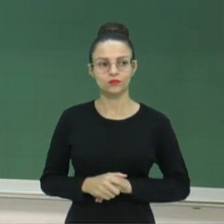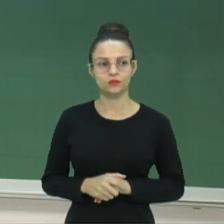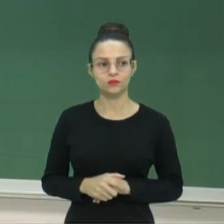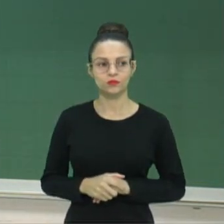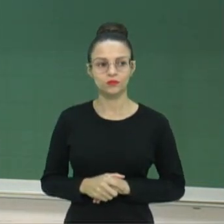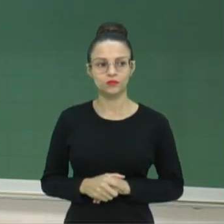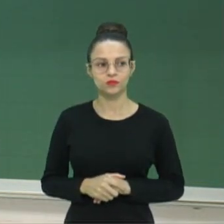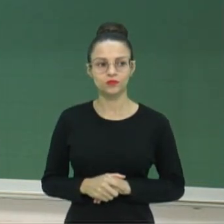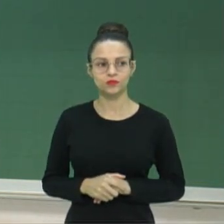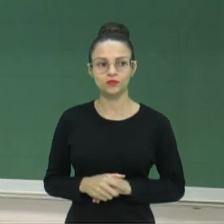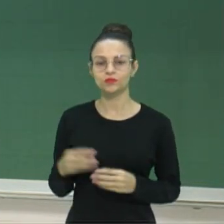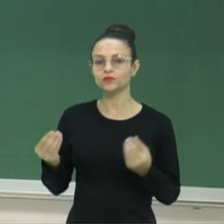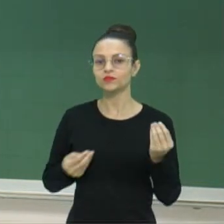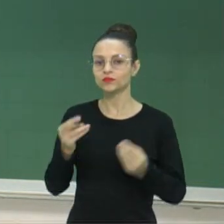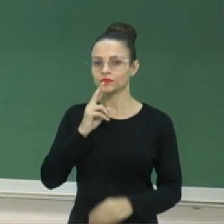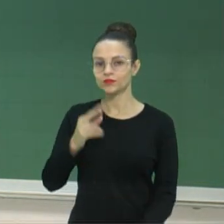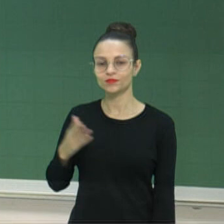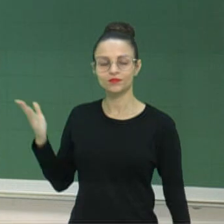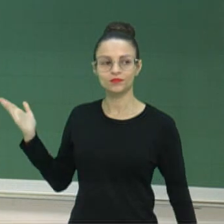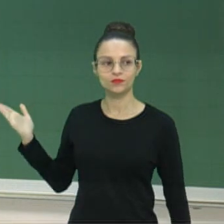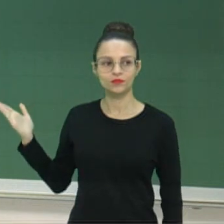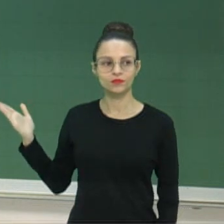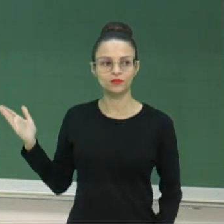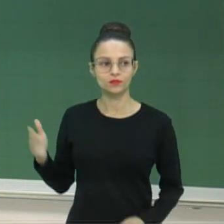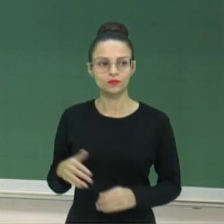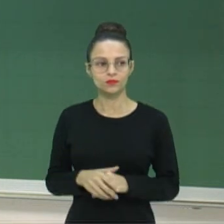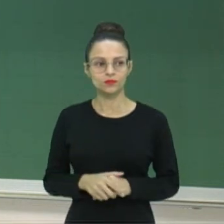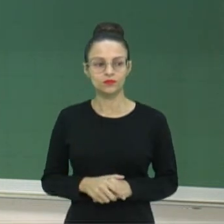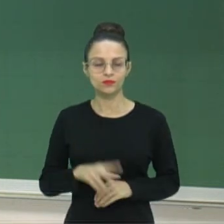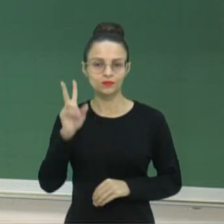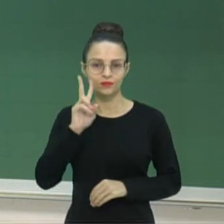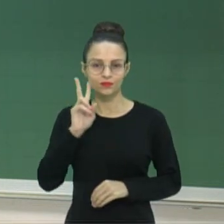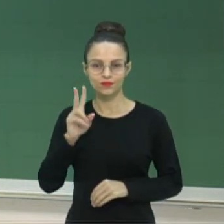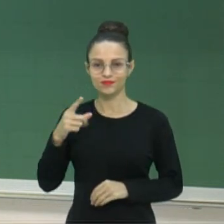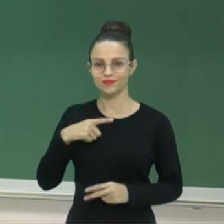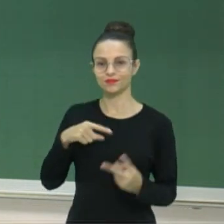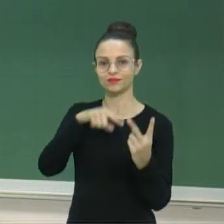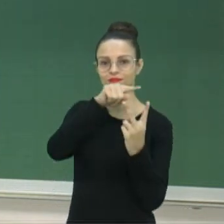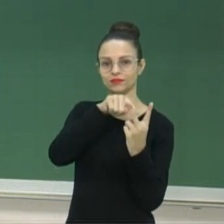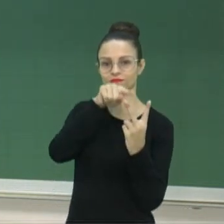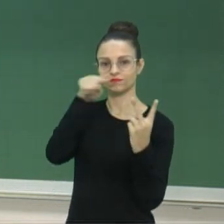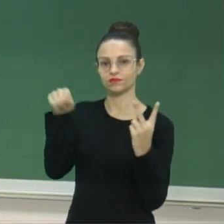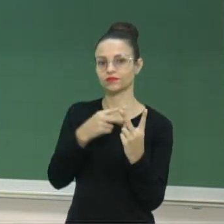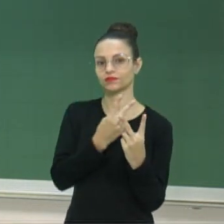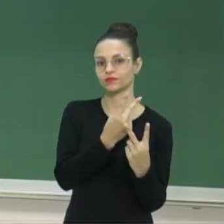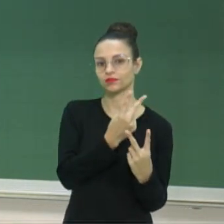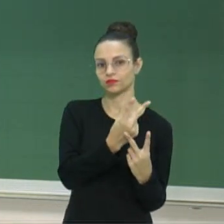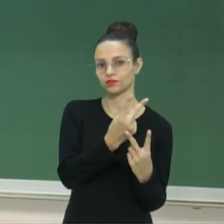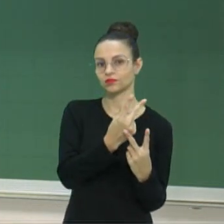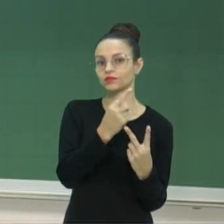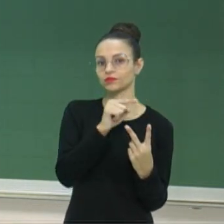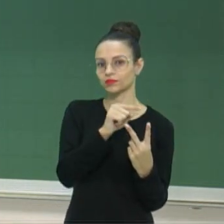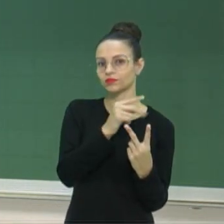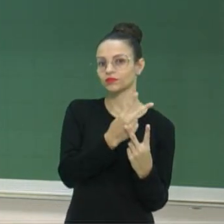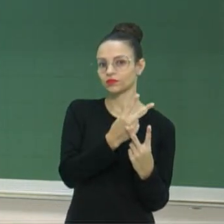aqui, como é que a gente resolve, né? Aqui, na verdade, a gente pode lembrar que existe um 2, ok? E esse 2, na verdade, ele irá